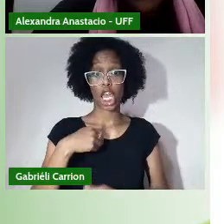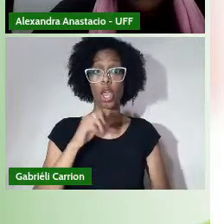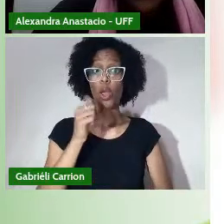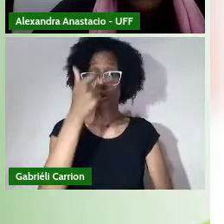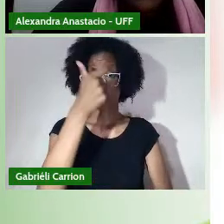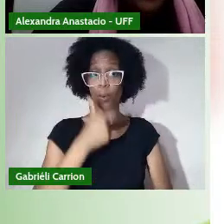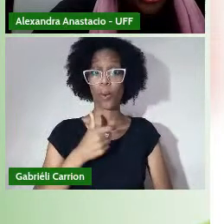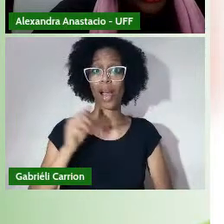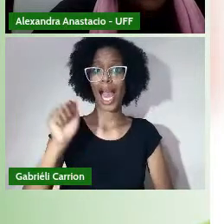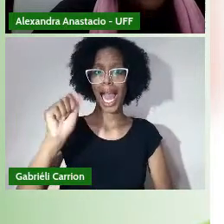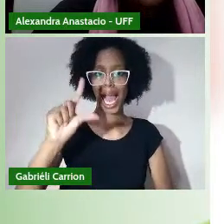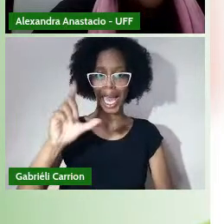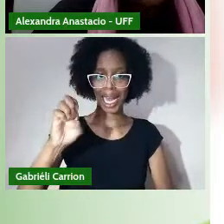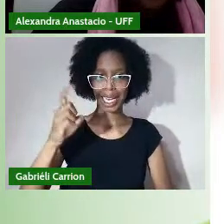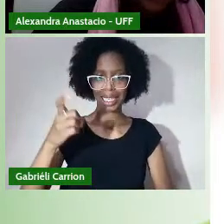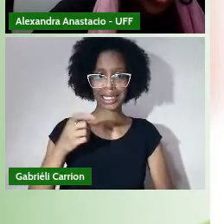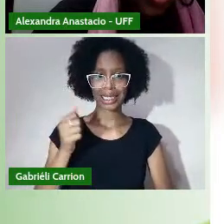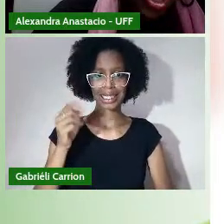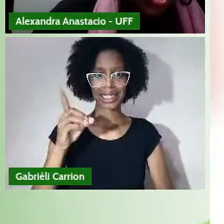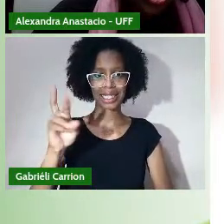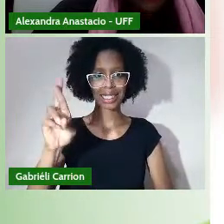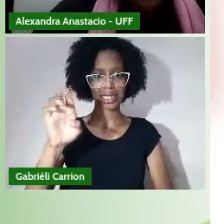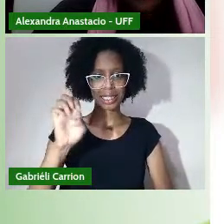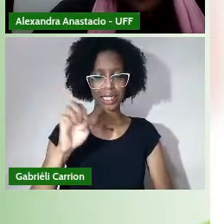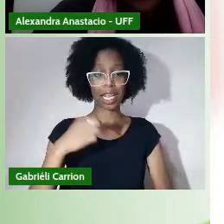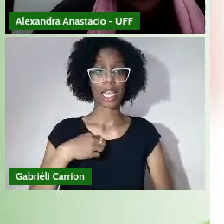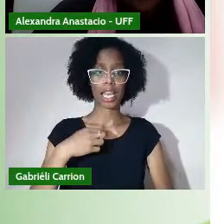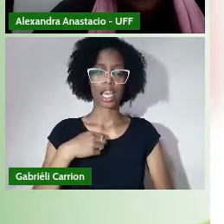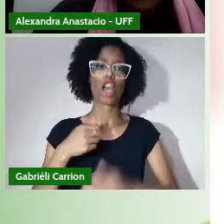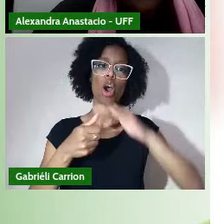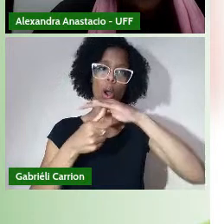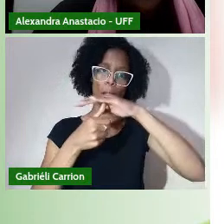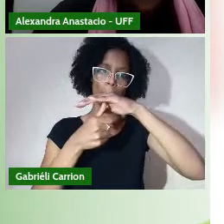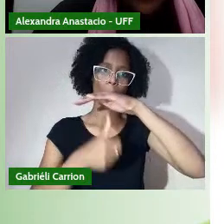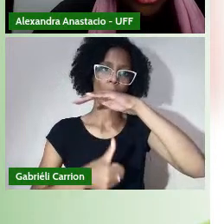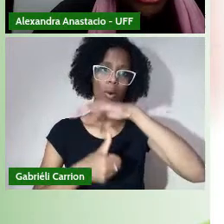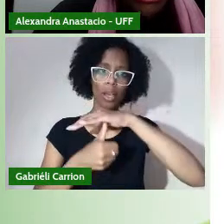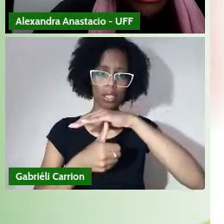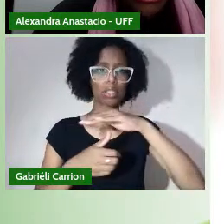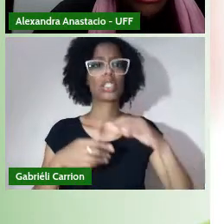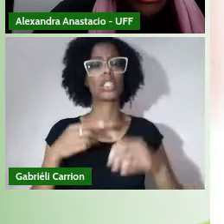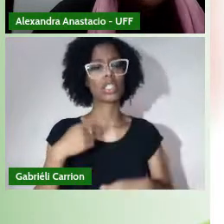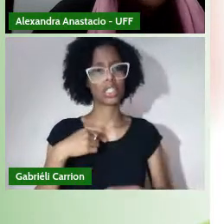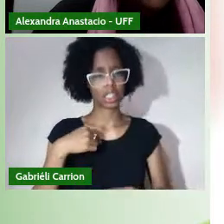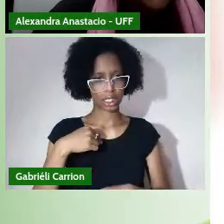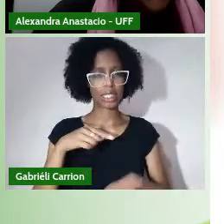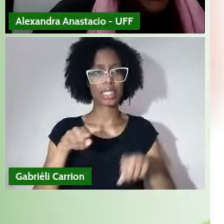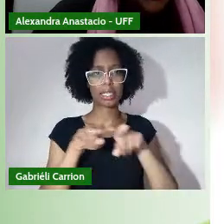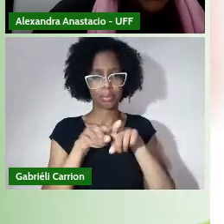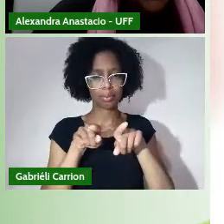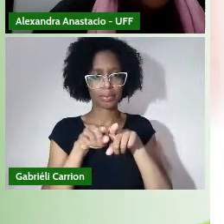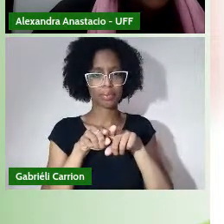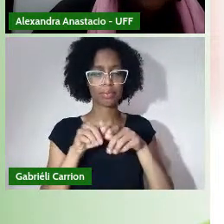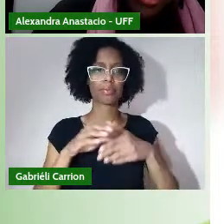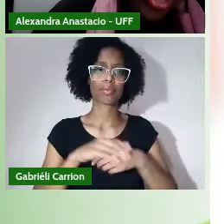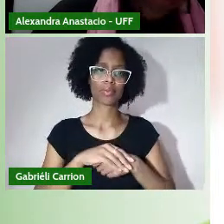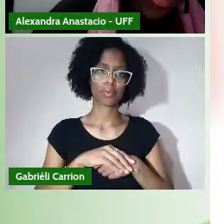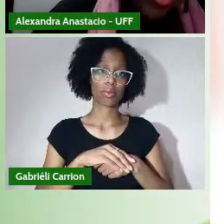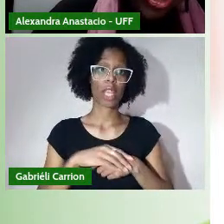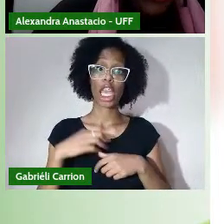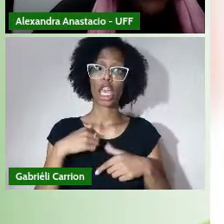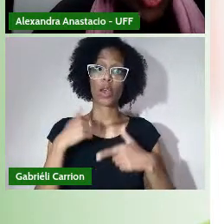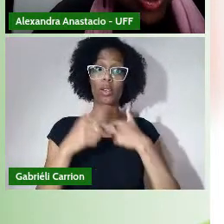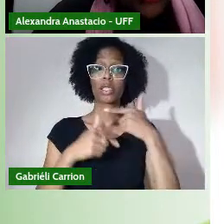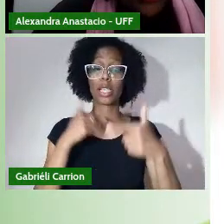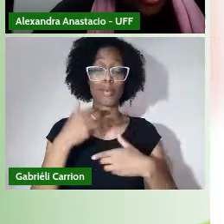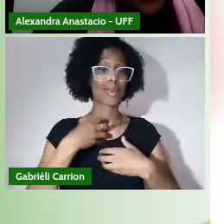fui apresentada, Anastácio. Atualmente sou pró-reitora de graduação da Universidade Federal Fluminense. E trabalho a